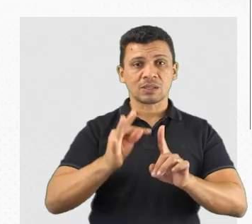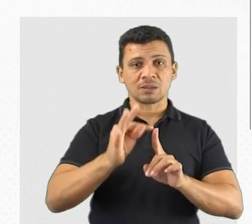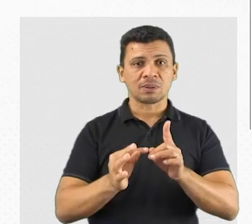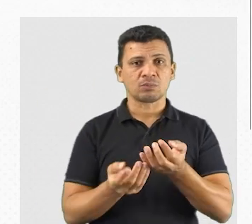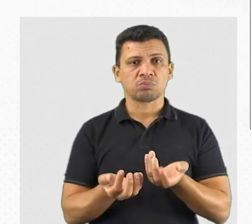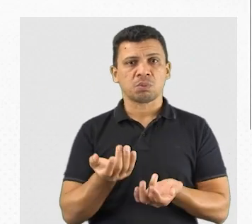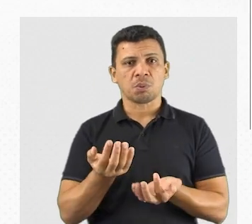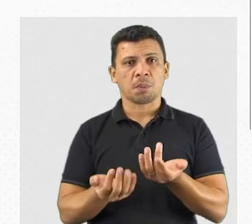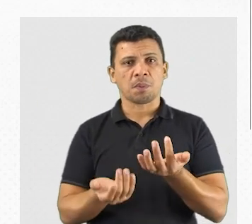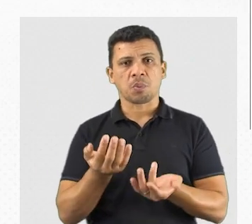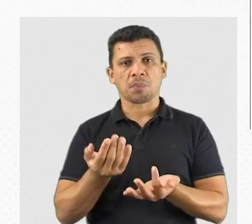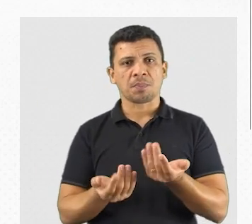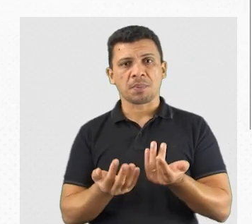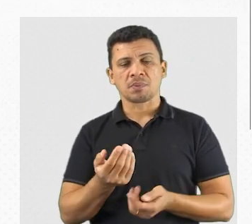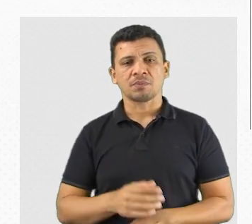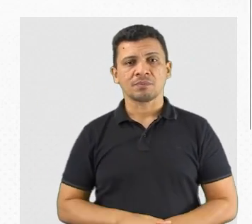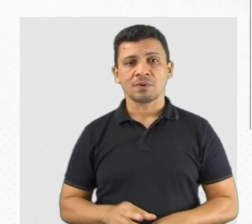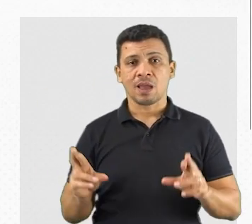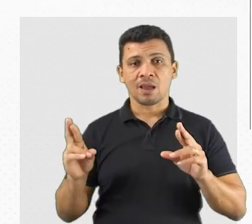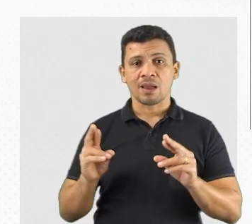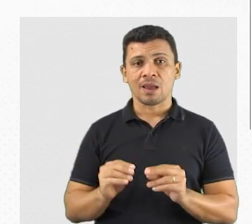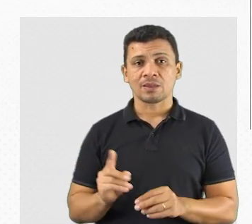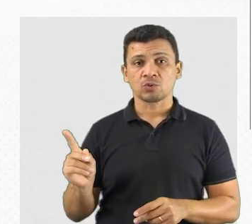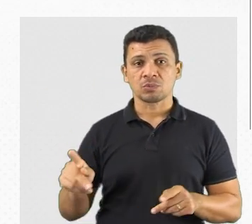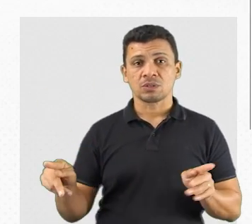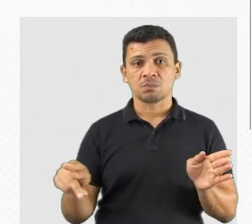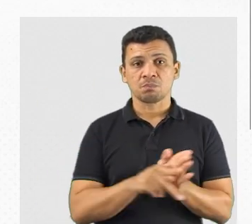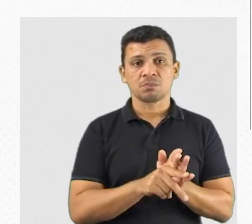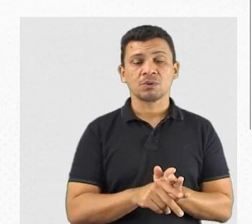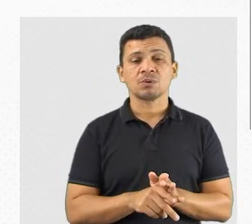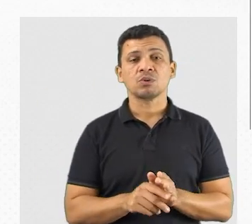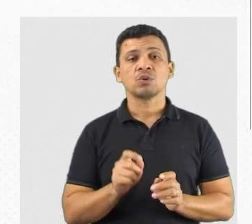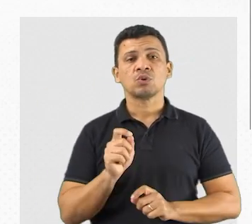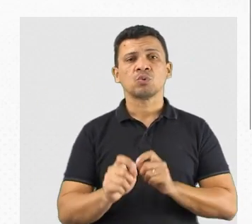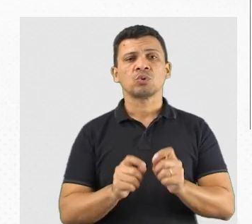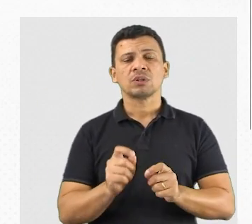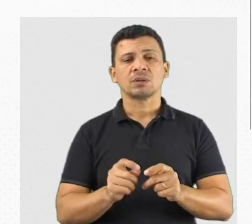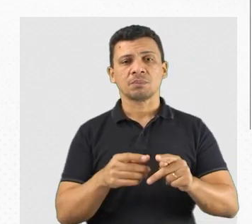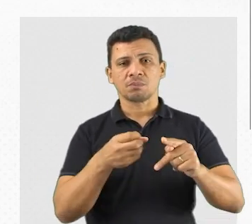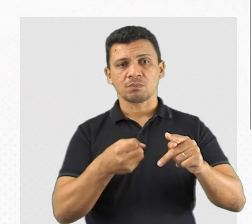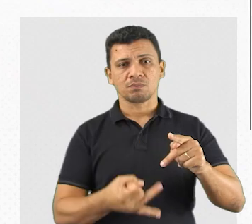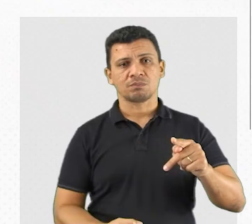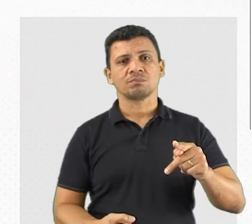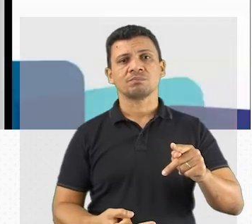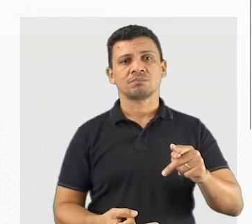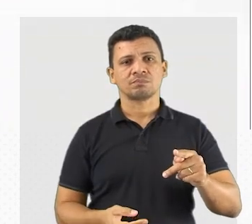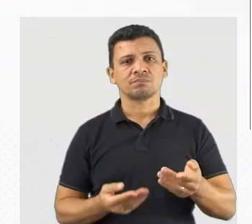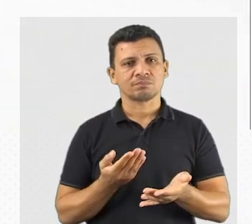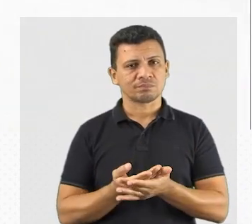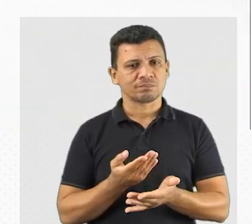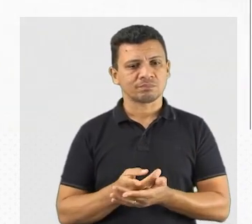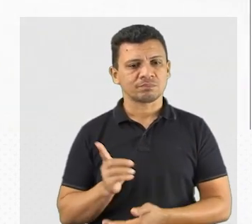só para você ter resumido o que essa propriedade estuda. Vamos para a segunda propriedade.